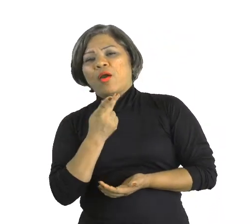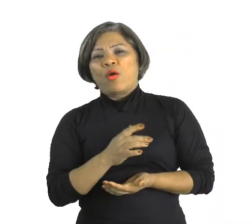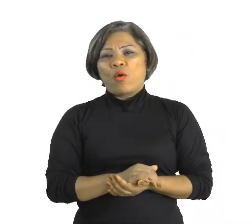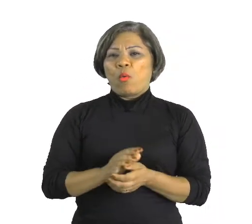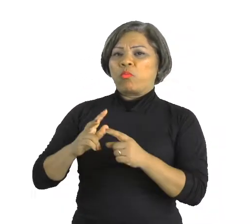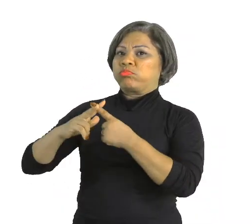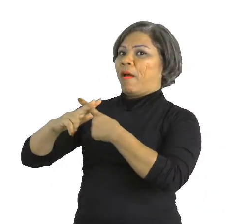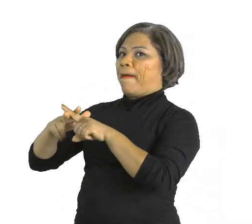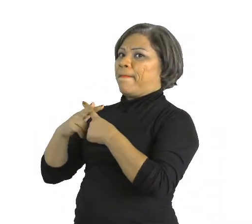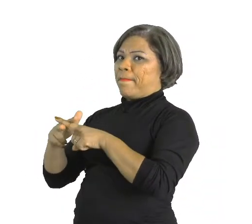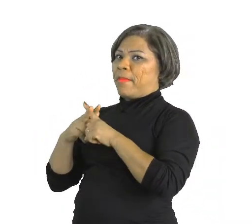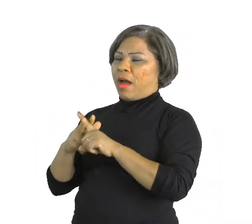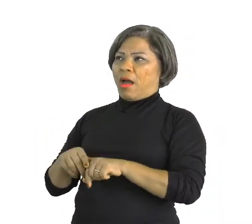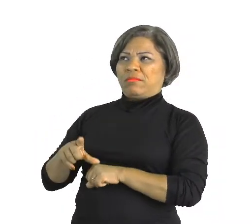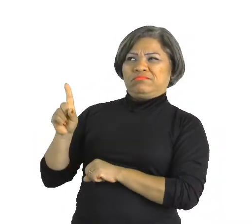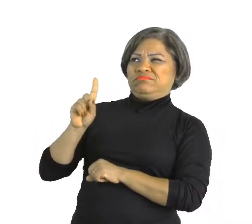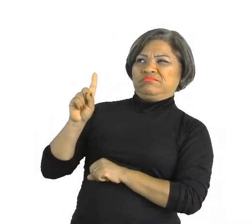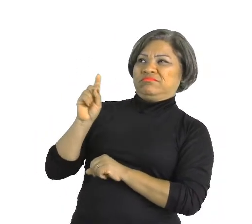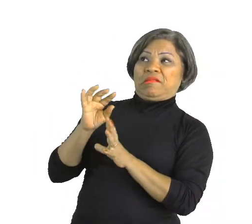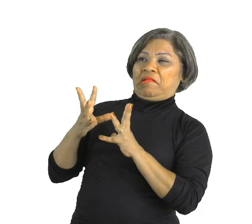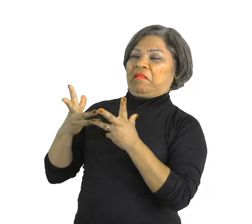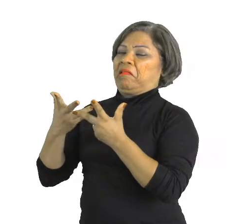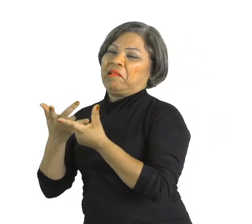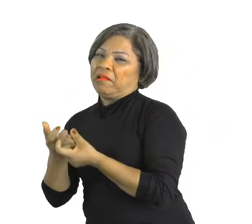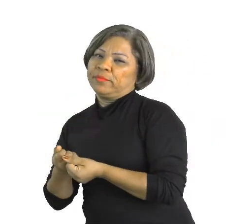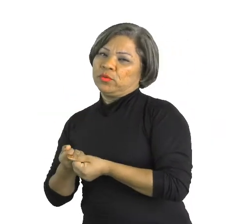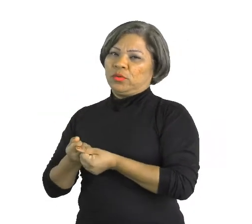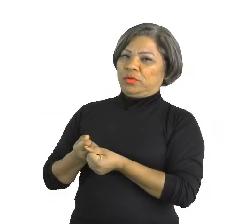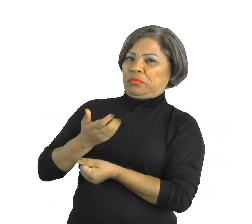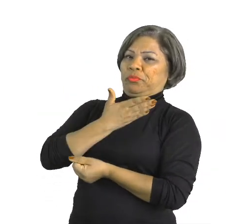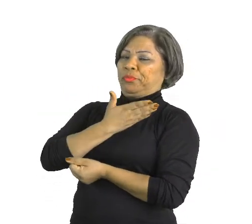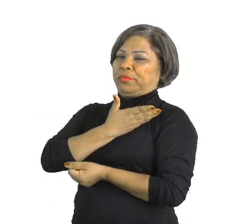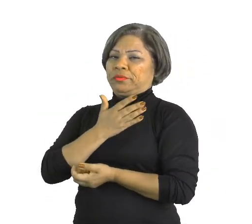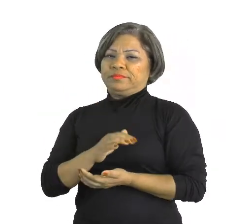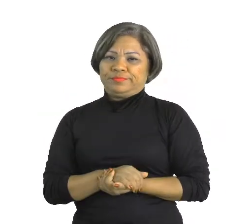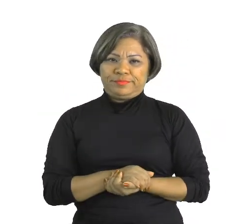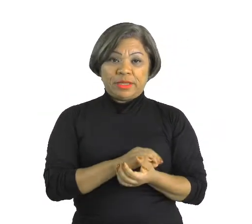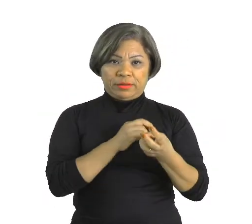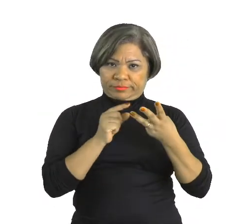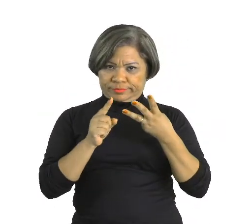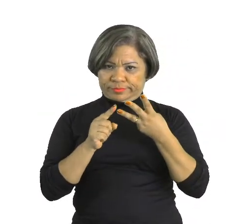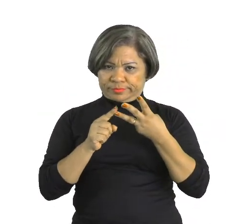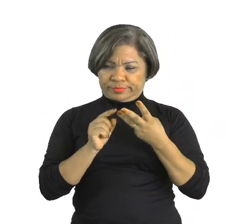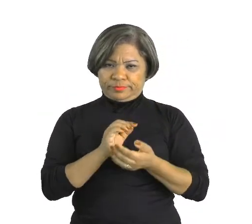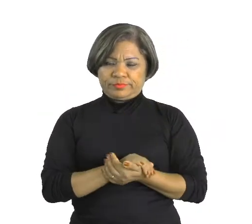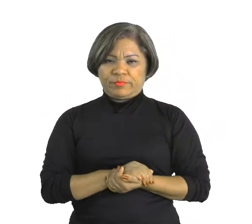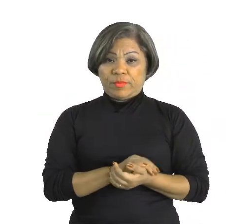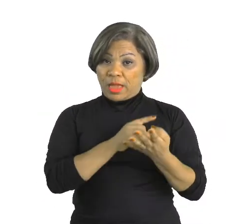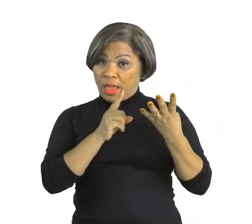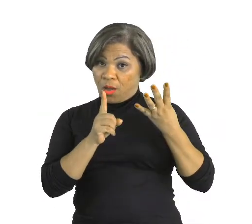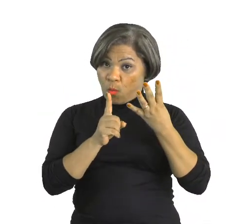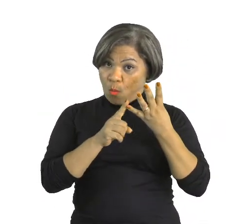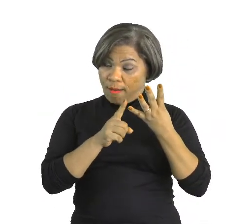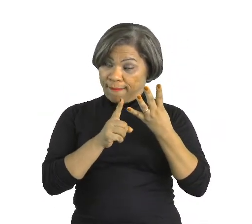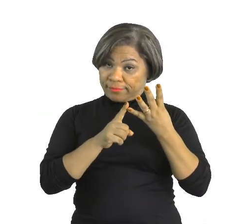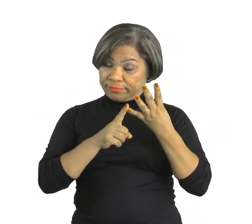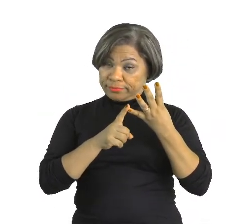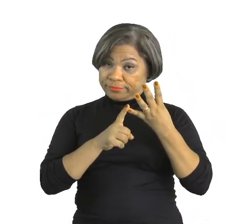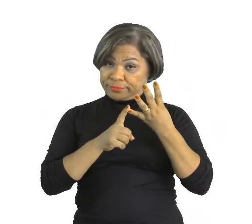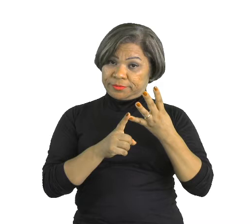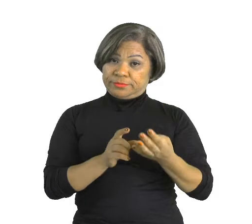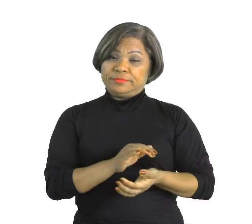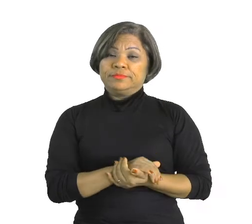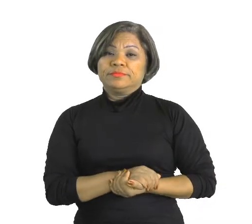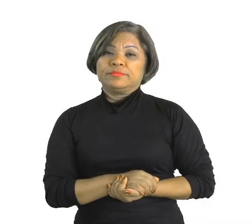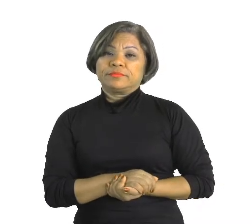fabulosa de amigos na fazenda Fricutico. Essa é a terceira opção. Vamos para a quarta e última opção.